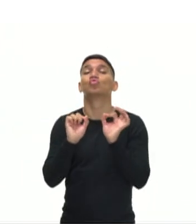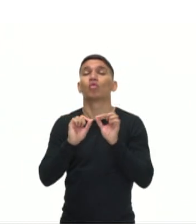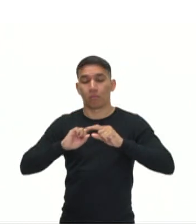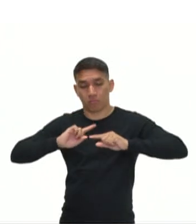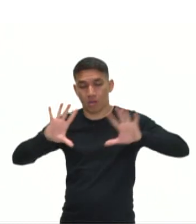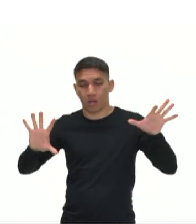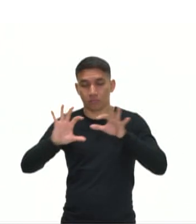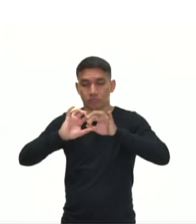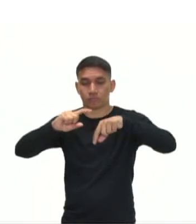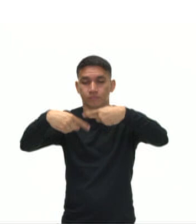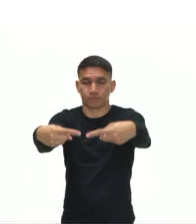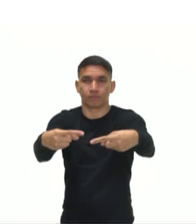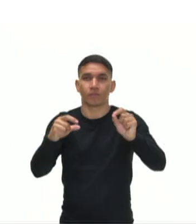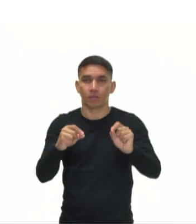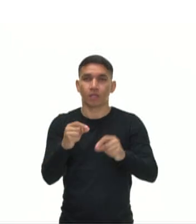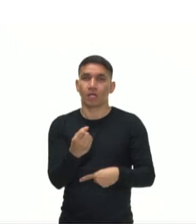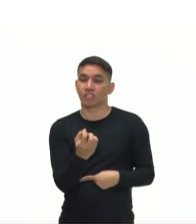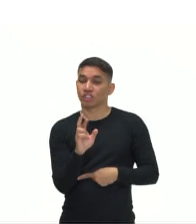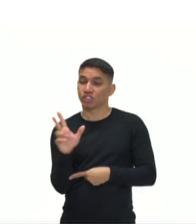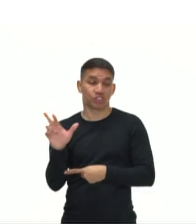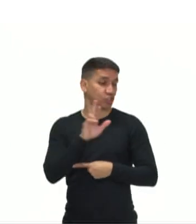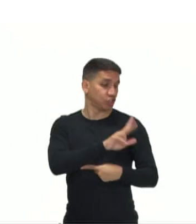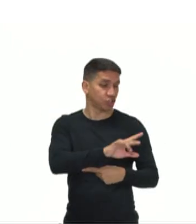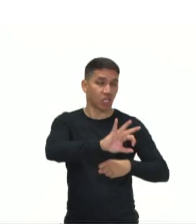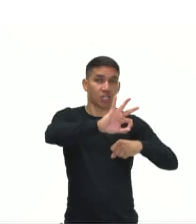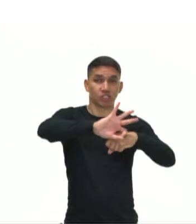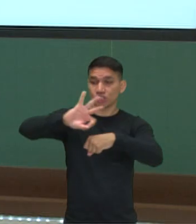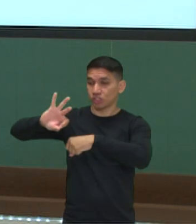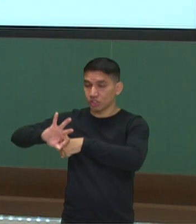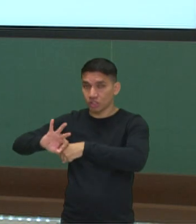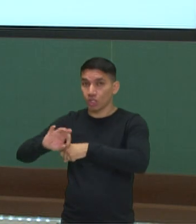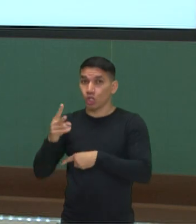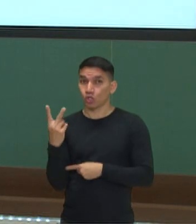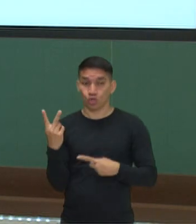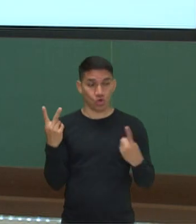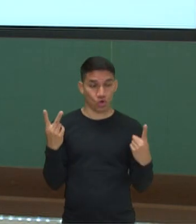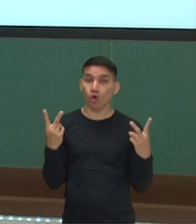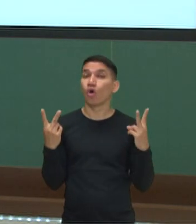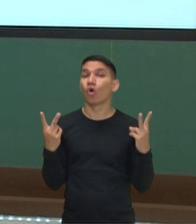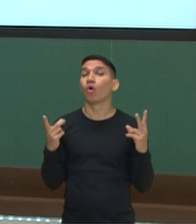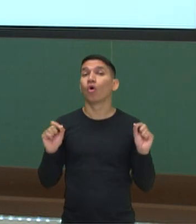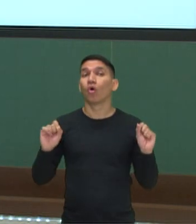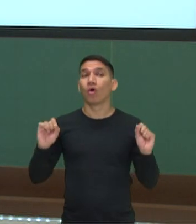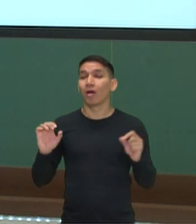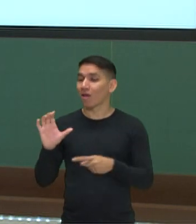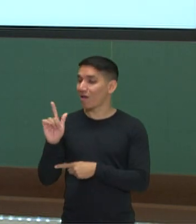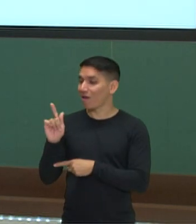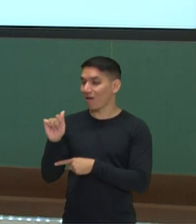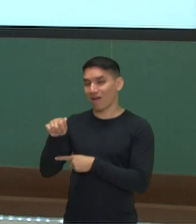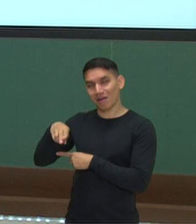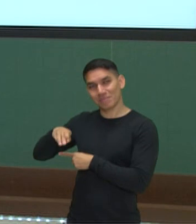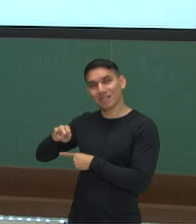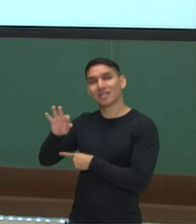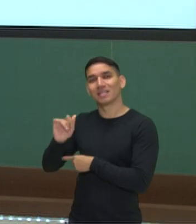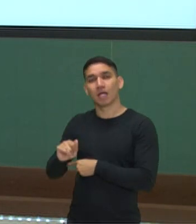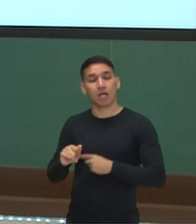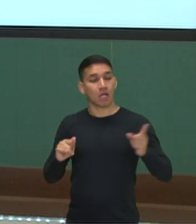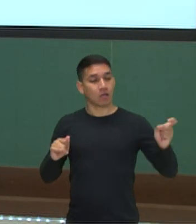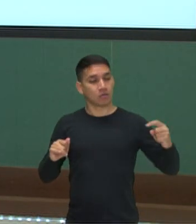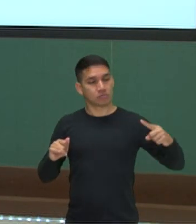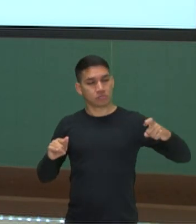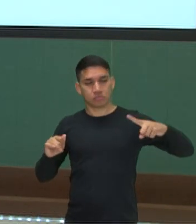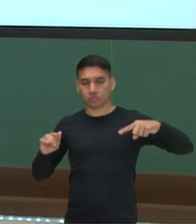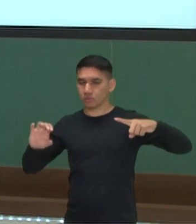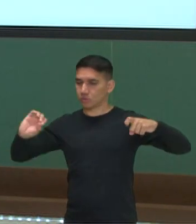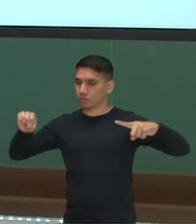duas células diferentes, de dois gametas, ou seja, do espermatozoide com o